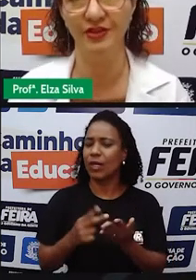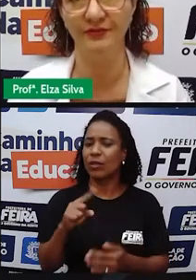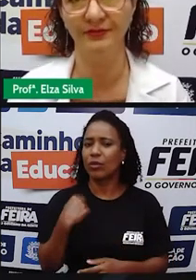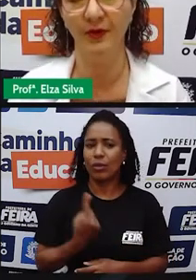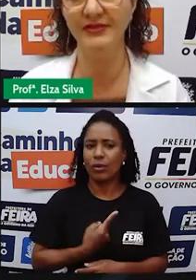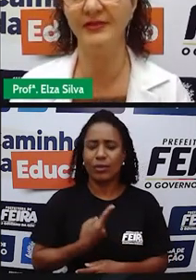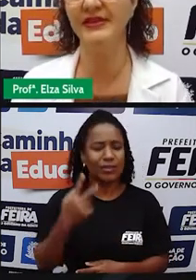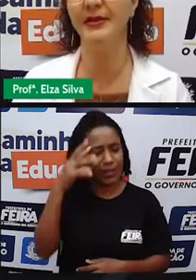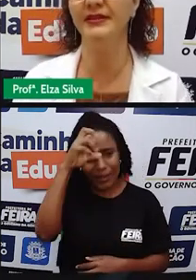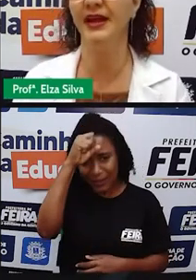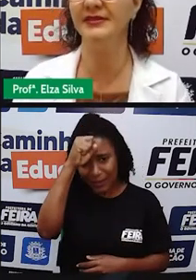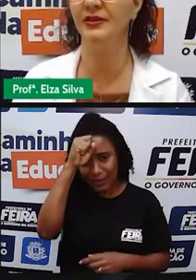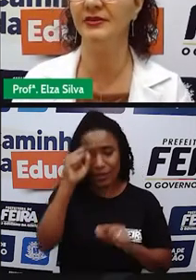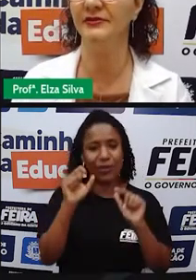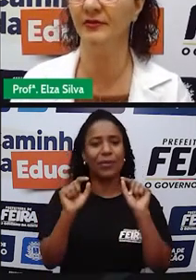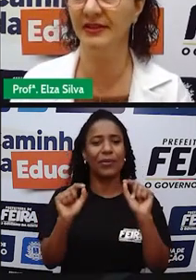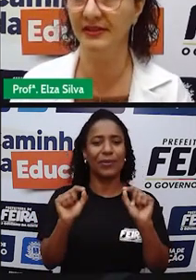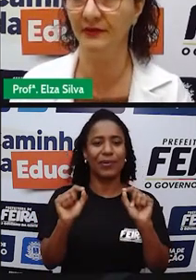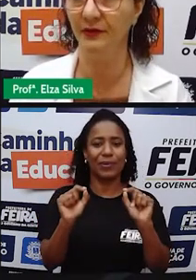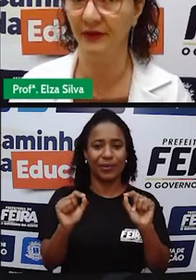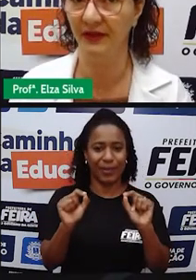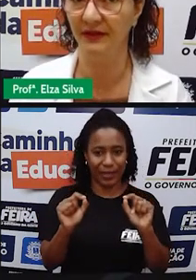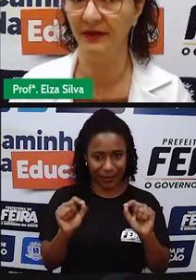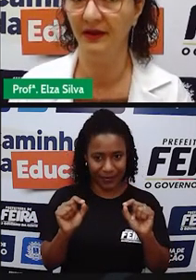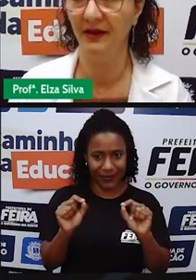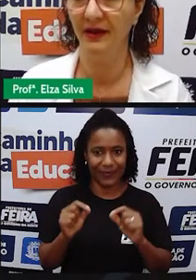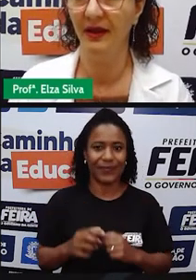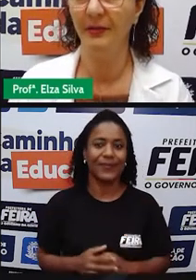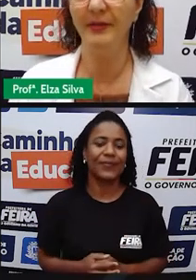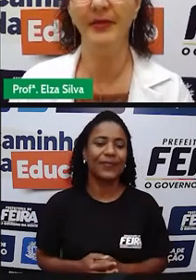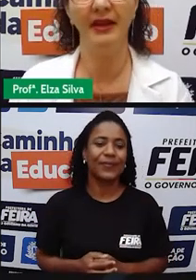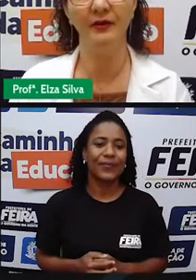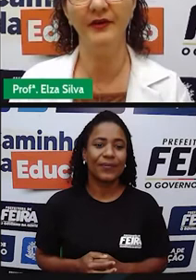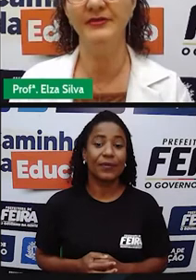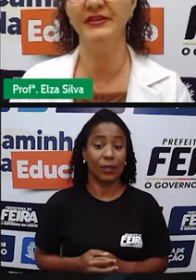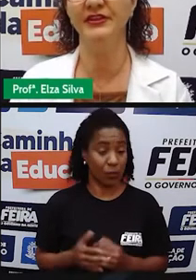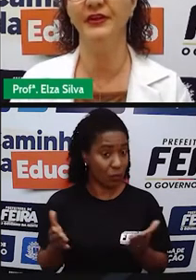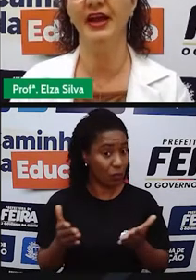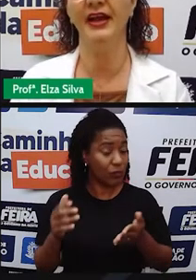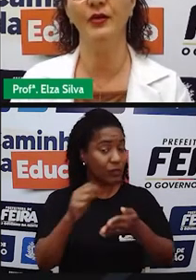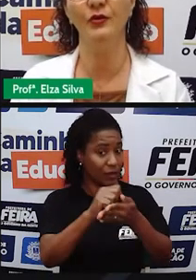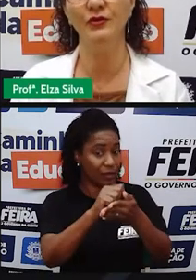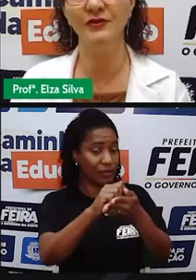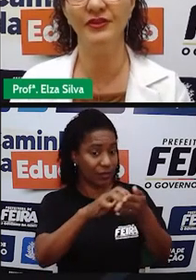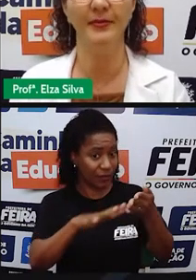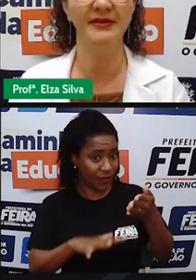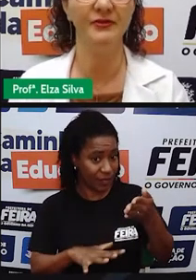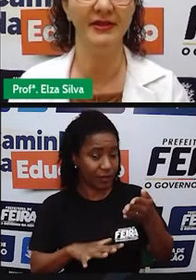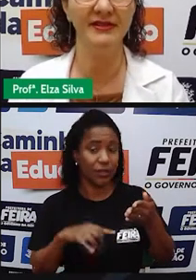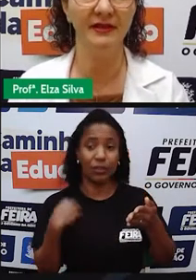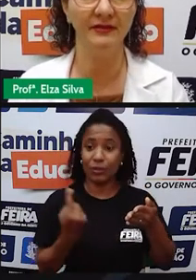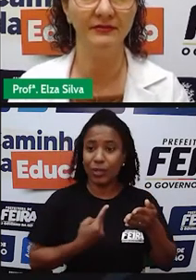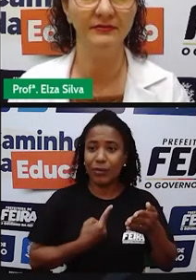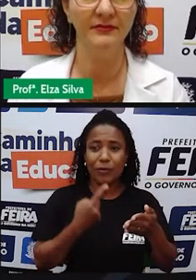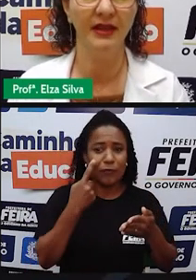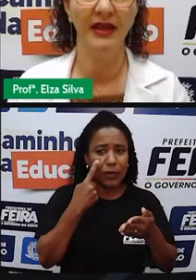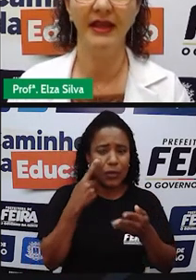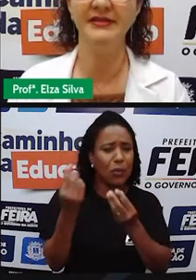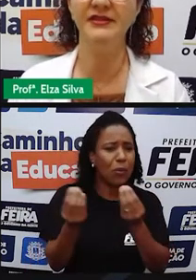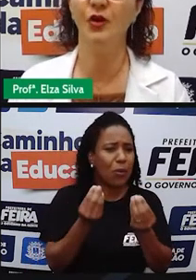aprender hoje? Quais são as habilidades que nós vamos desenvolver? Primeiro, vamos identificar recursos de